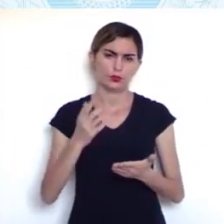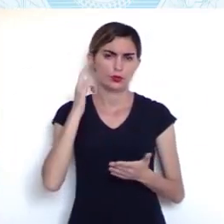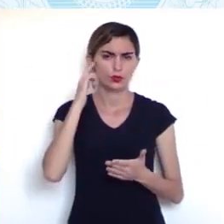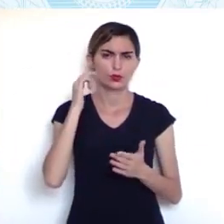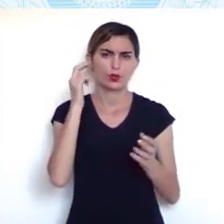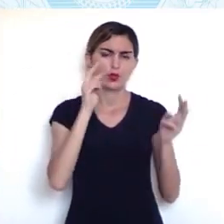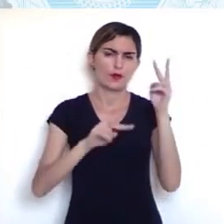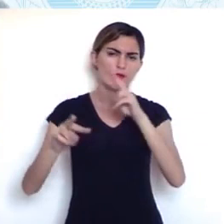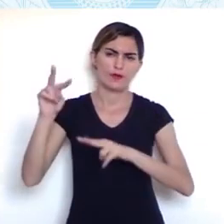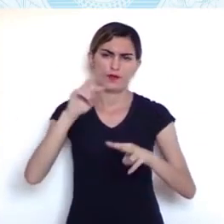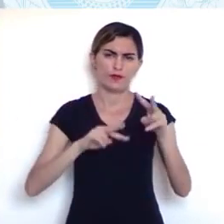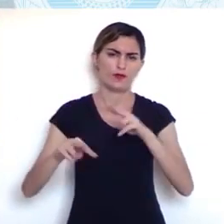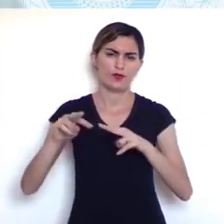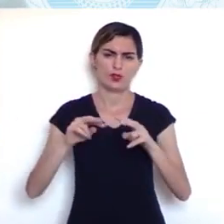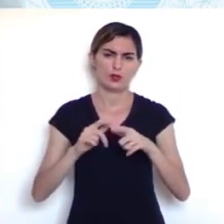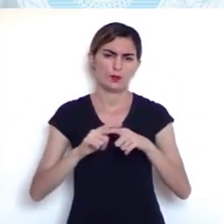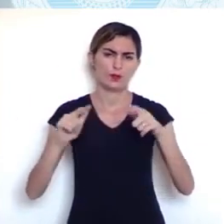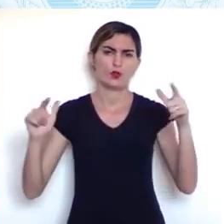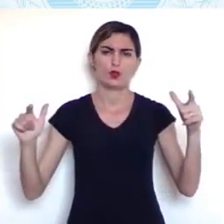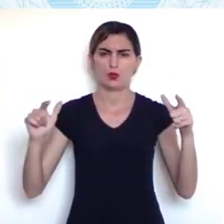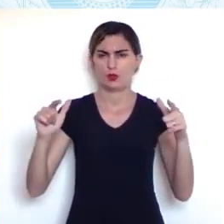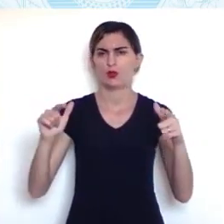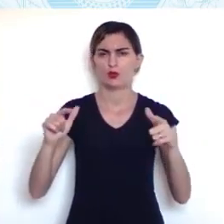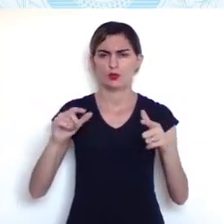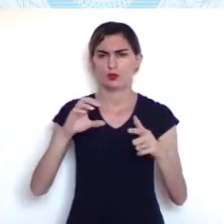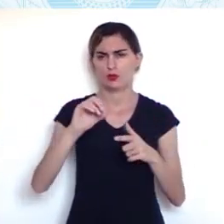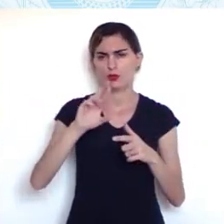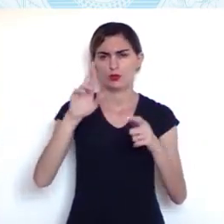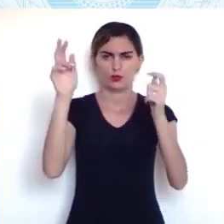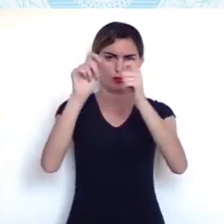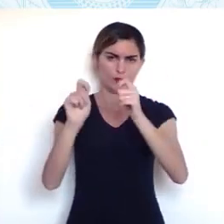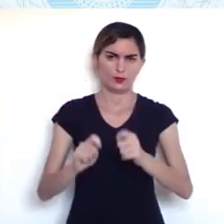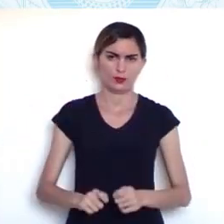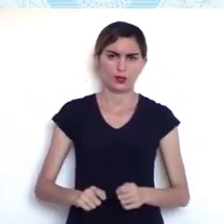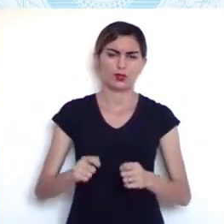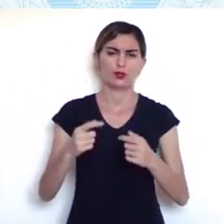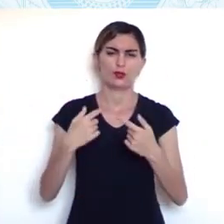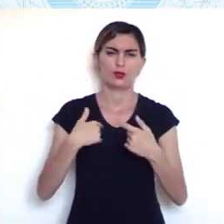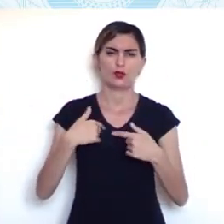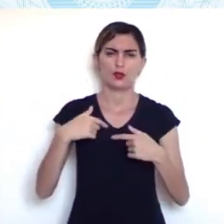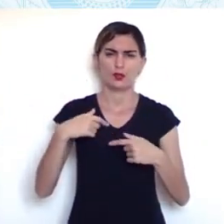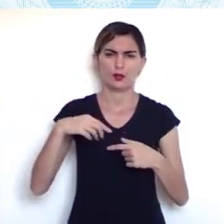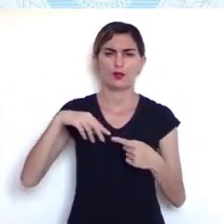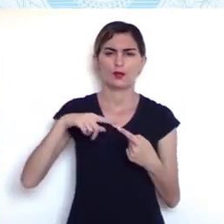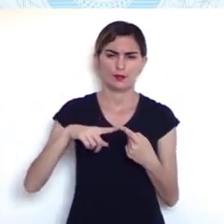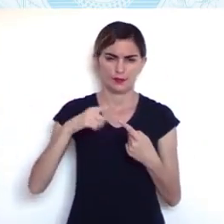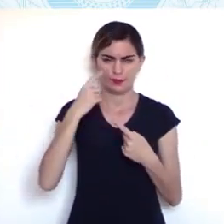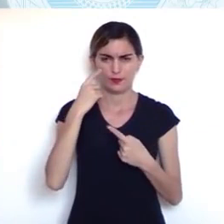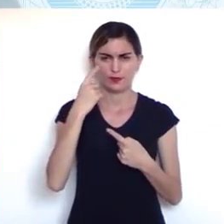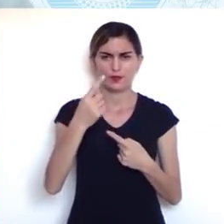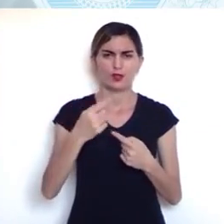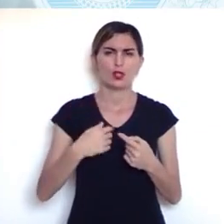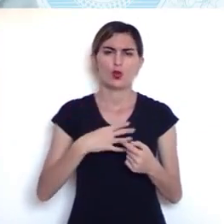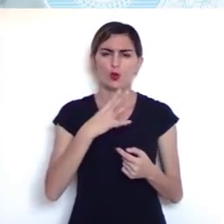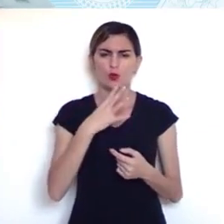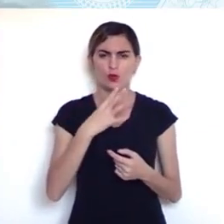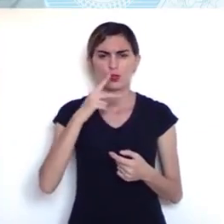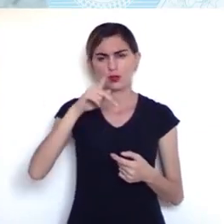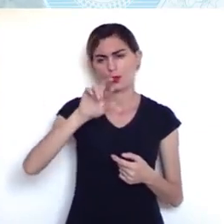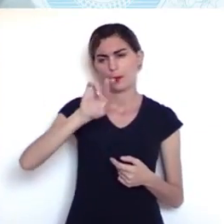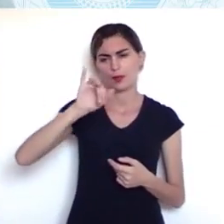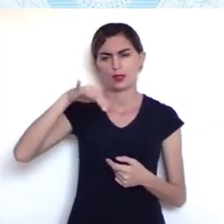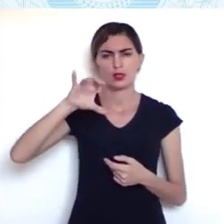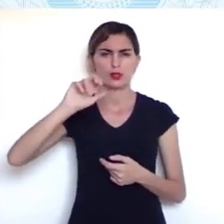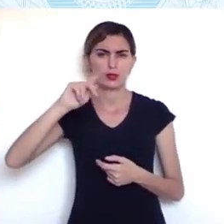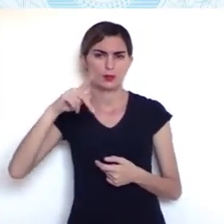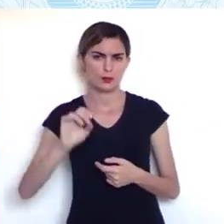das maiores obras do campo político, né? Um best-seller da política, O Príncipe. Então, quando fala